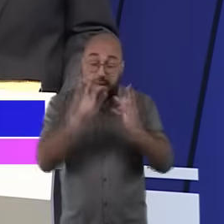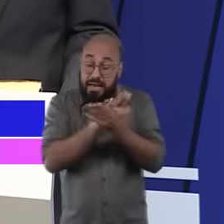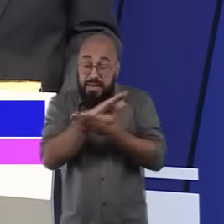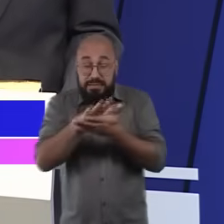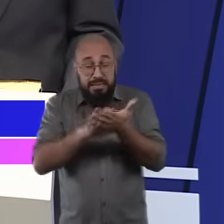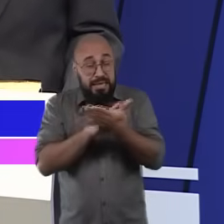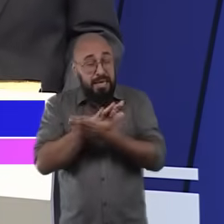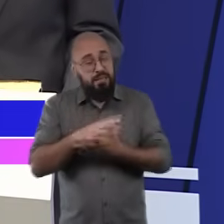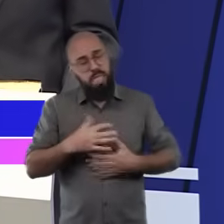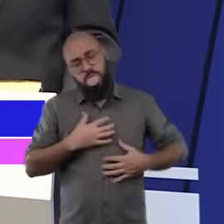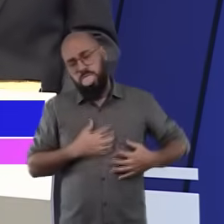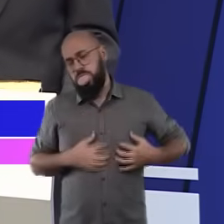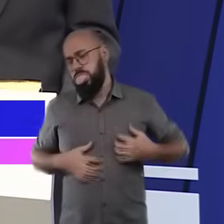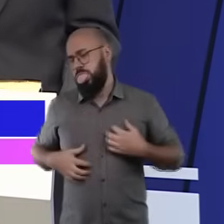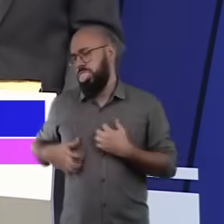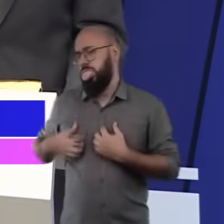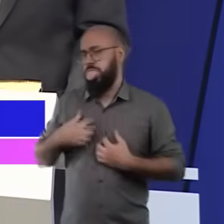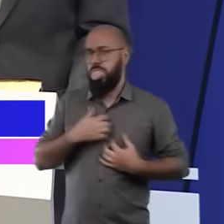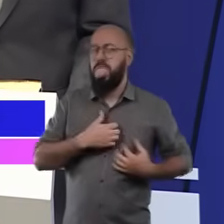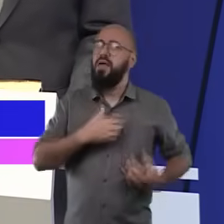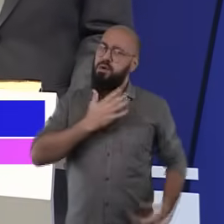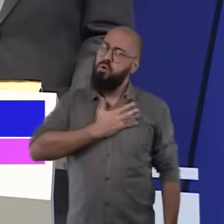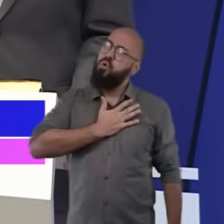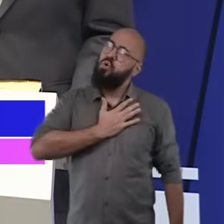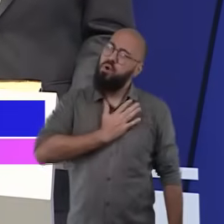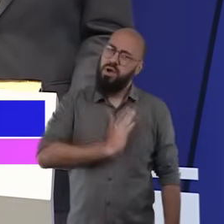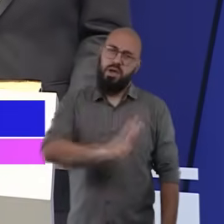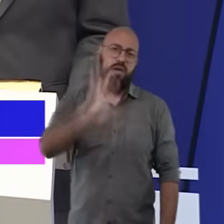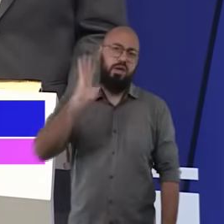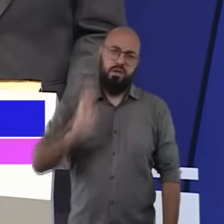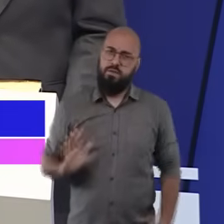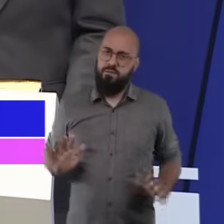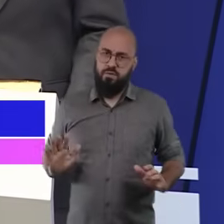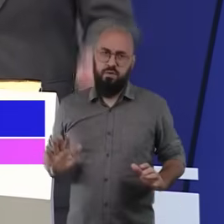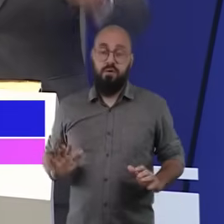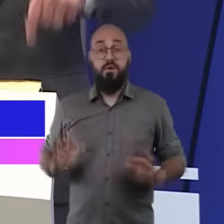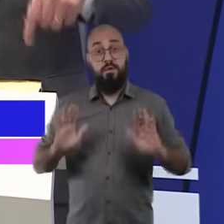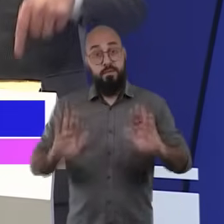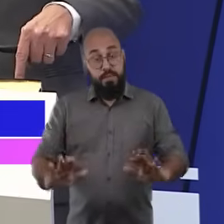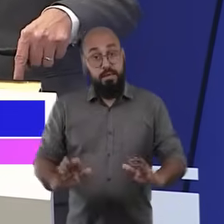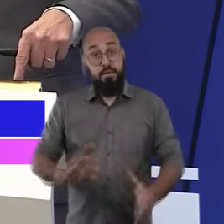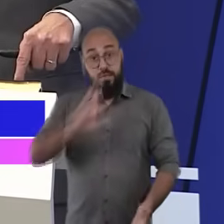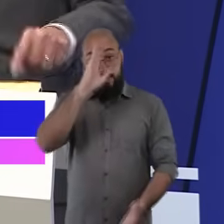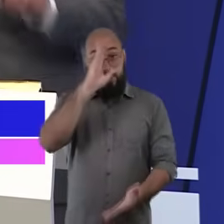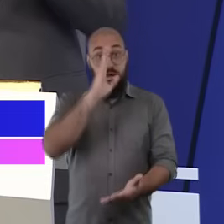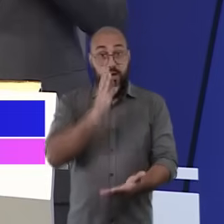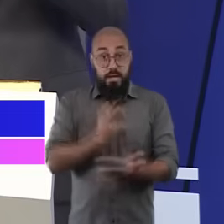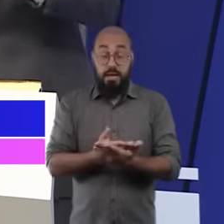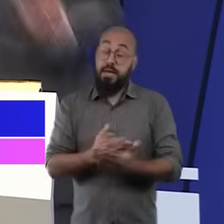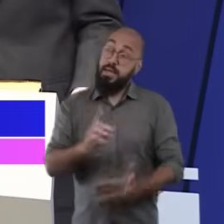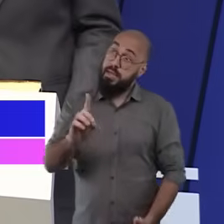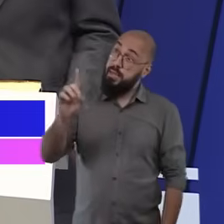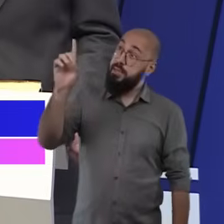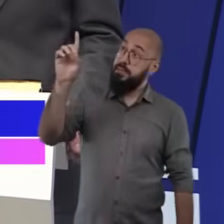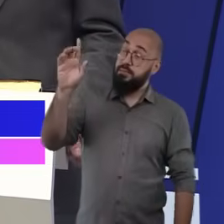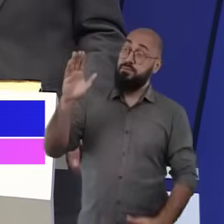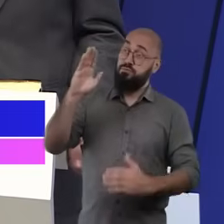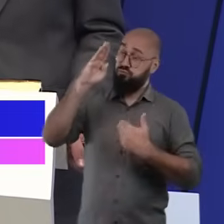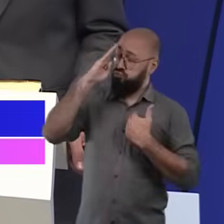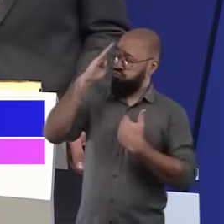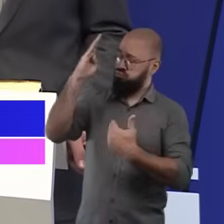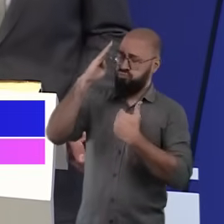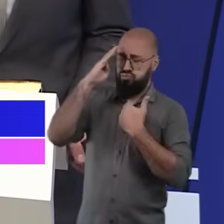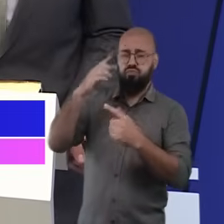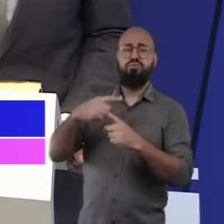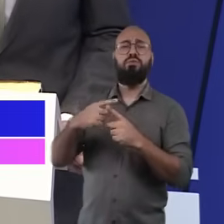angustiante, deve ser desesperador. Mas eu agradeço a Deus, porque nós temos o conhecimento da palavra e